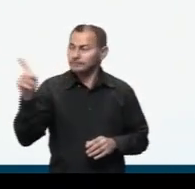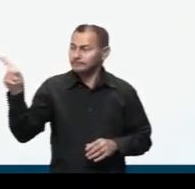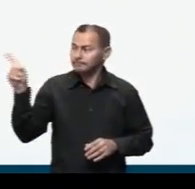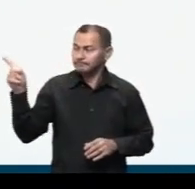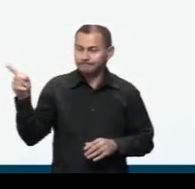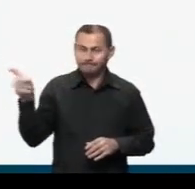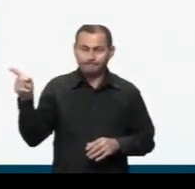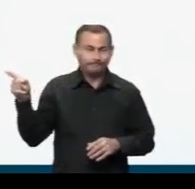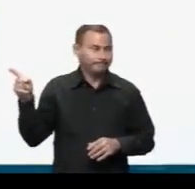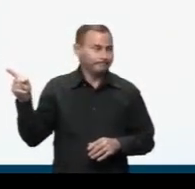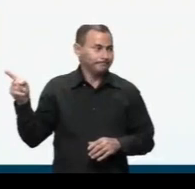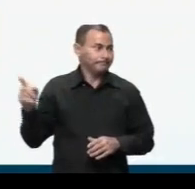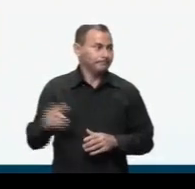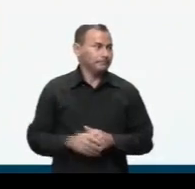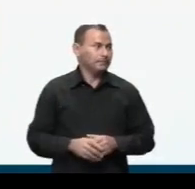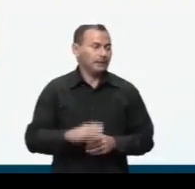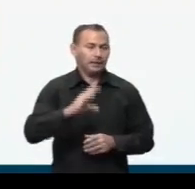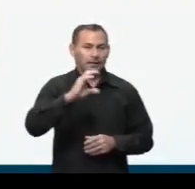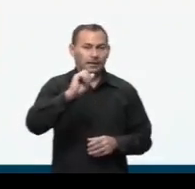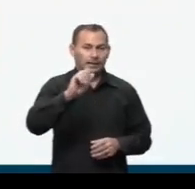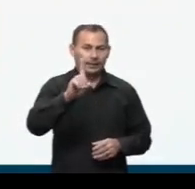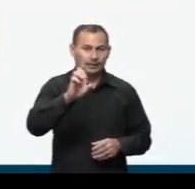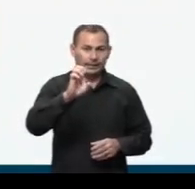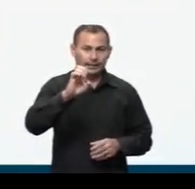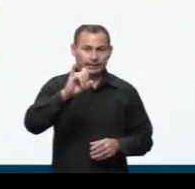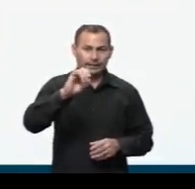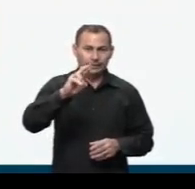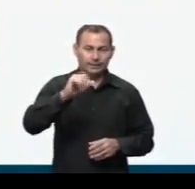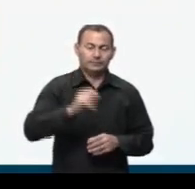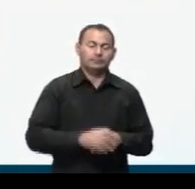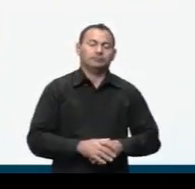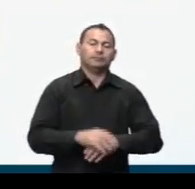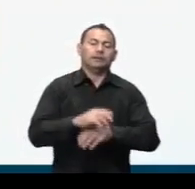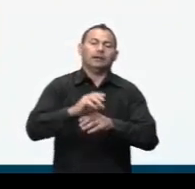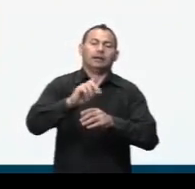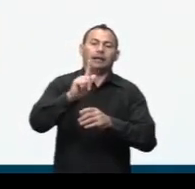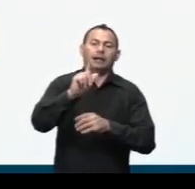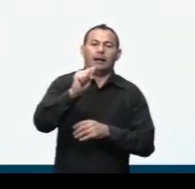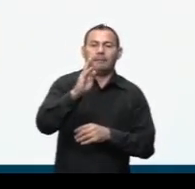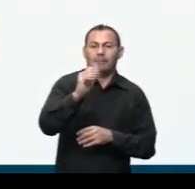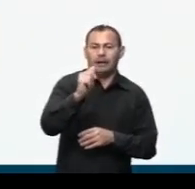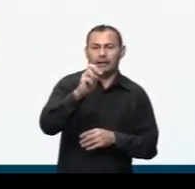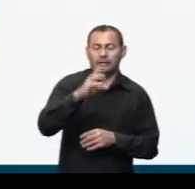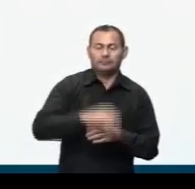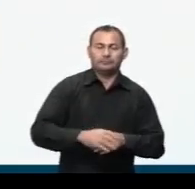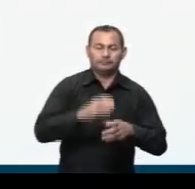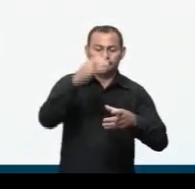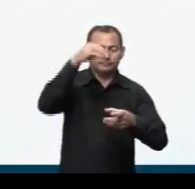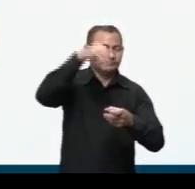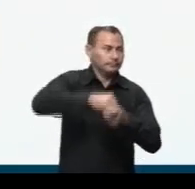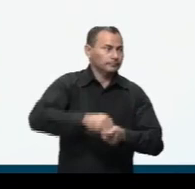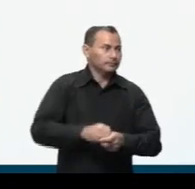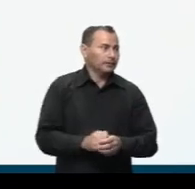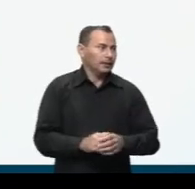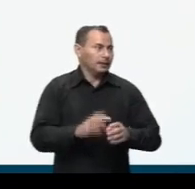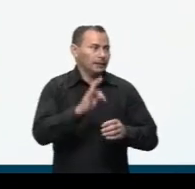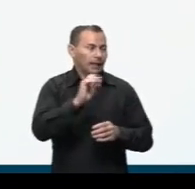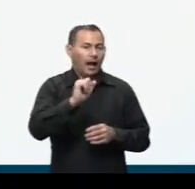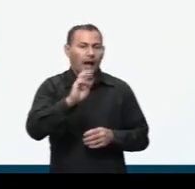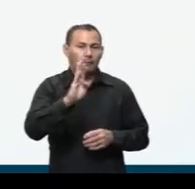aqui o método da tabeira, tá? O método gabarito, o piquete cravado, a tábua em